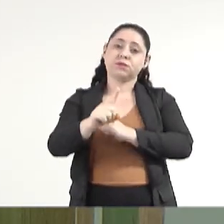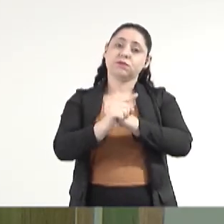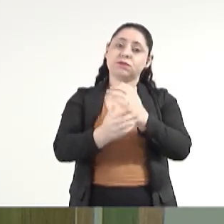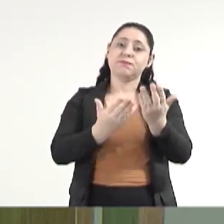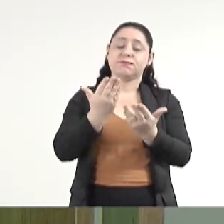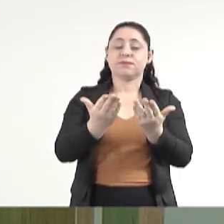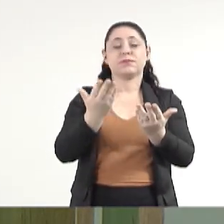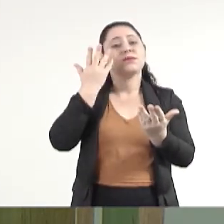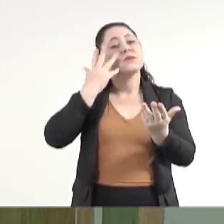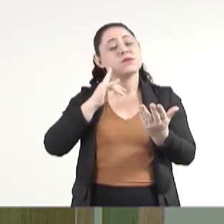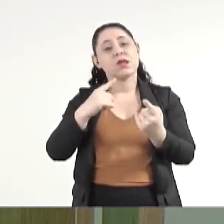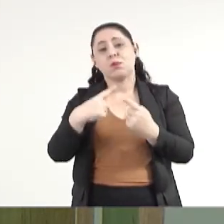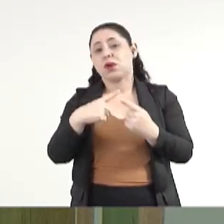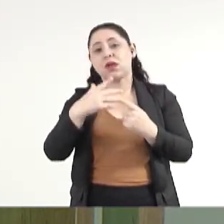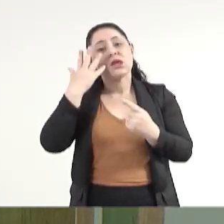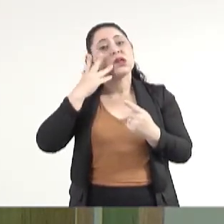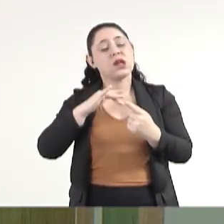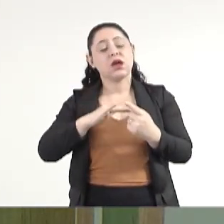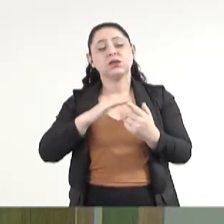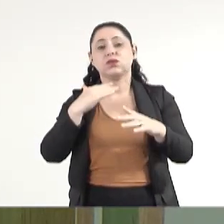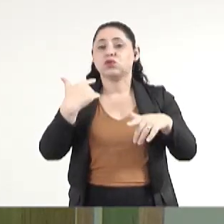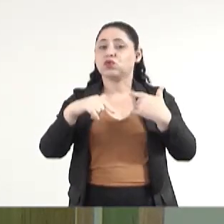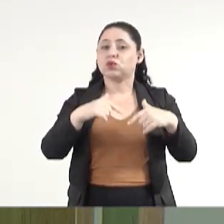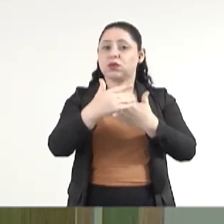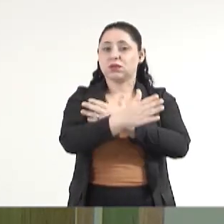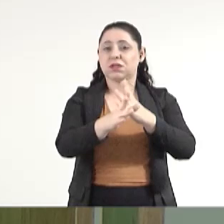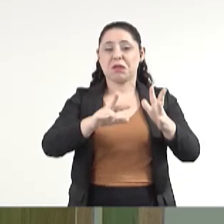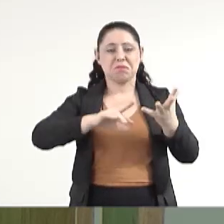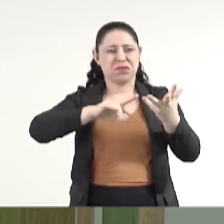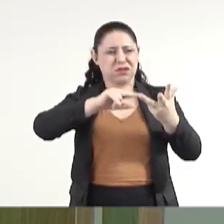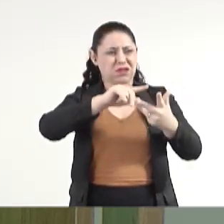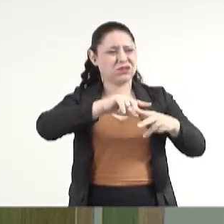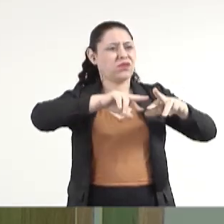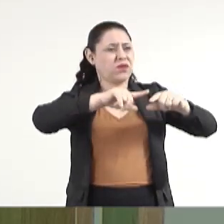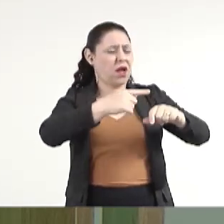as crianças, porque as crianças estudam em salas